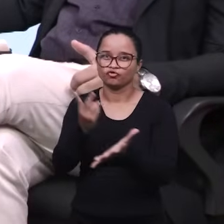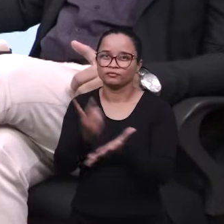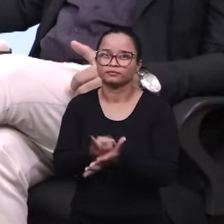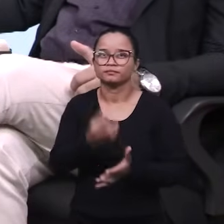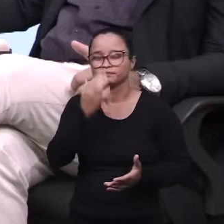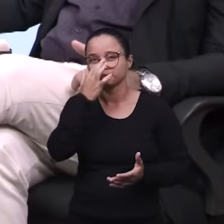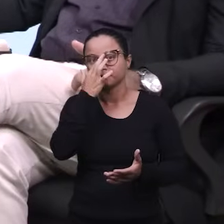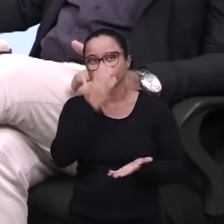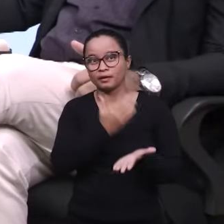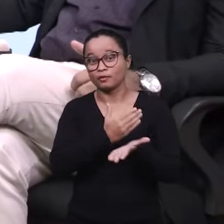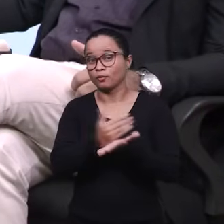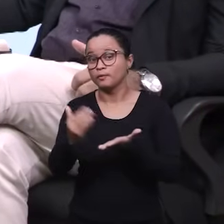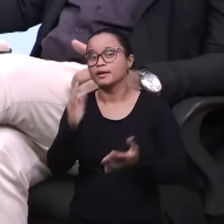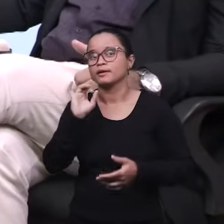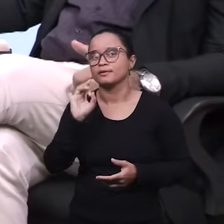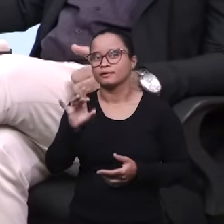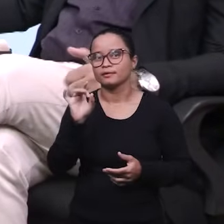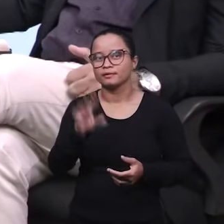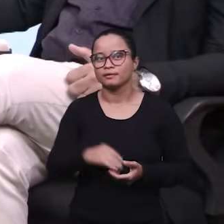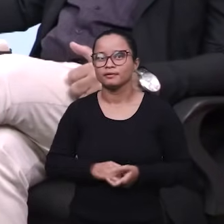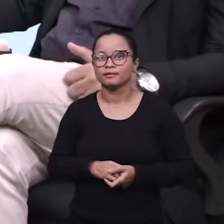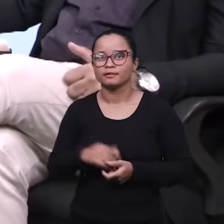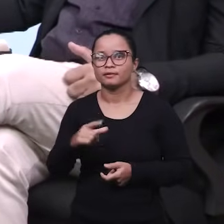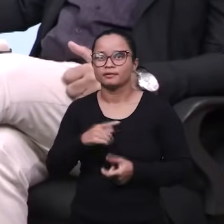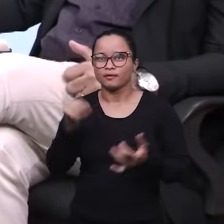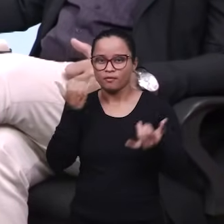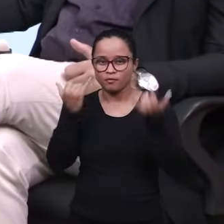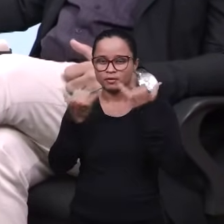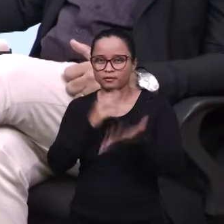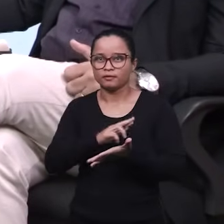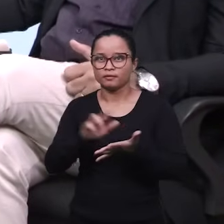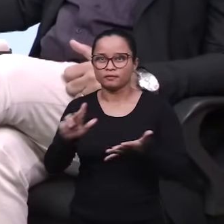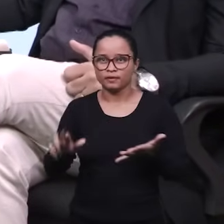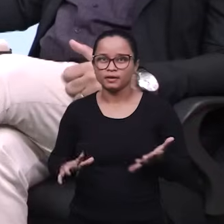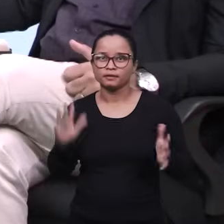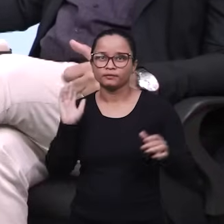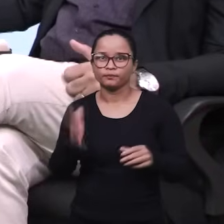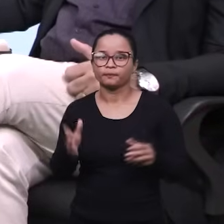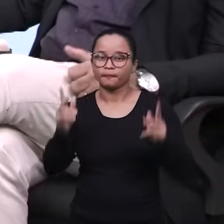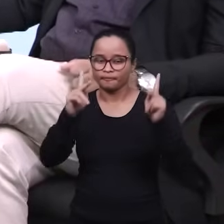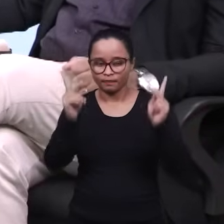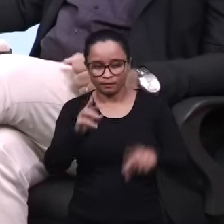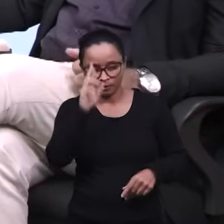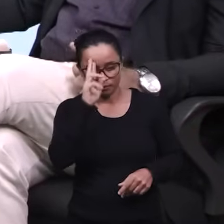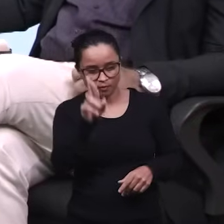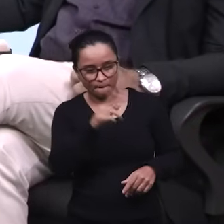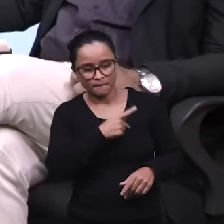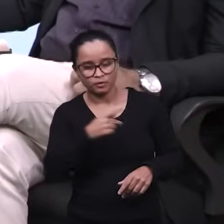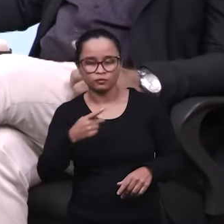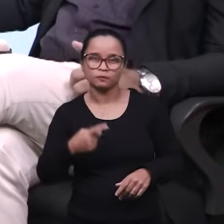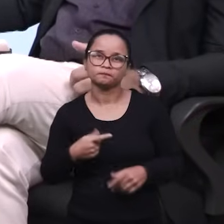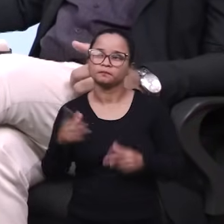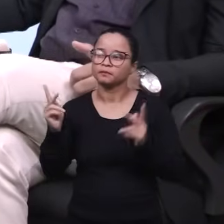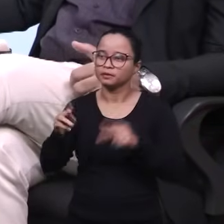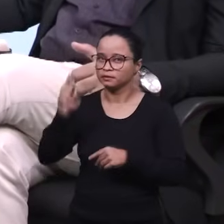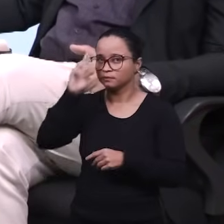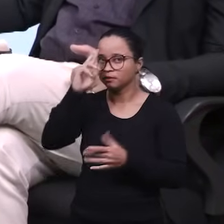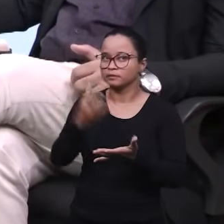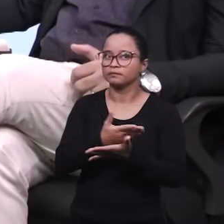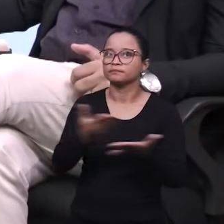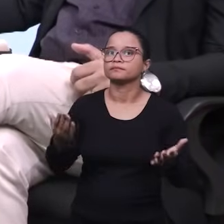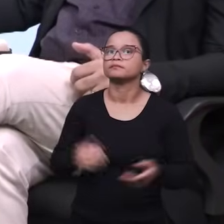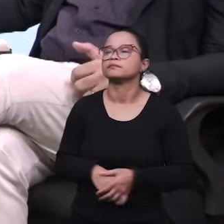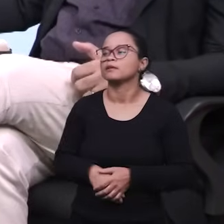verdade ela está só no começo, né? Mas já teve bastante informação. Então, Pai do Senhor, pastor Antônio Carlos. Paz do Senhor, paz dos seus